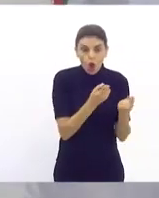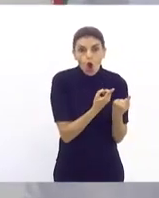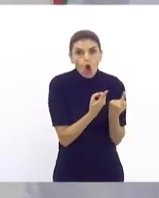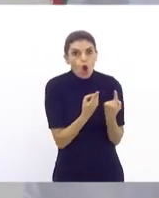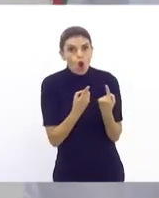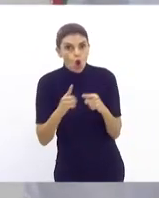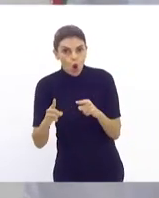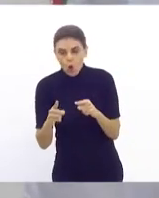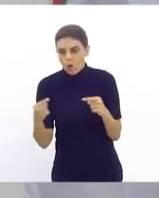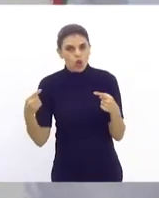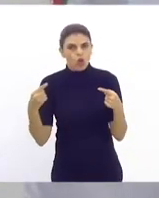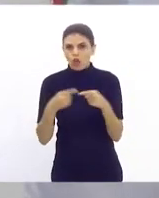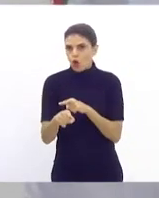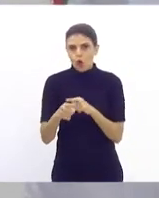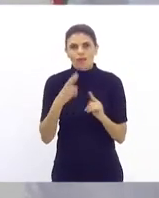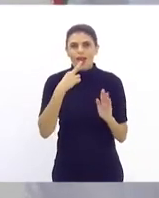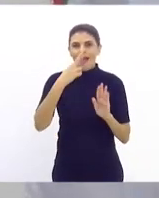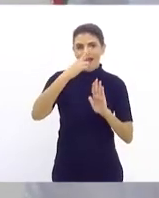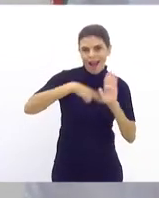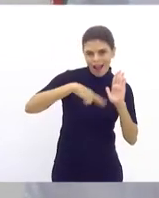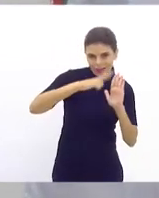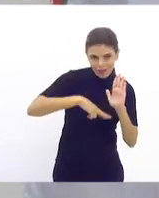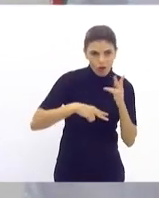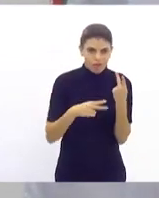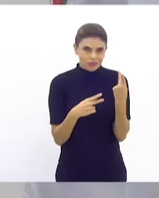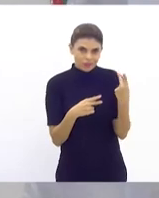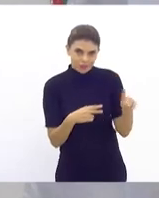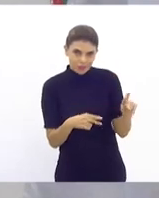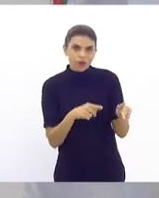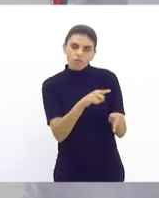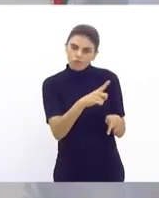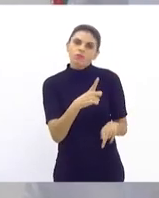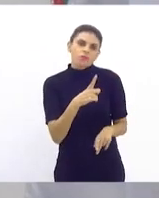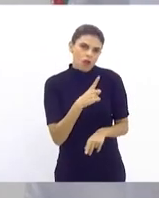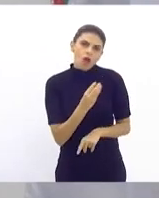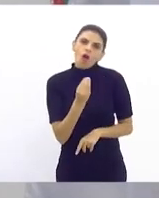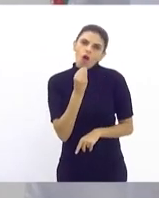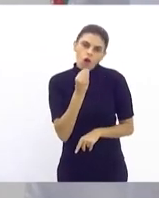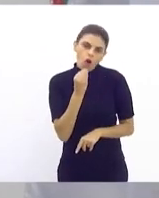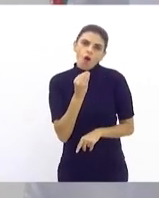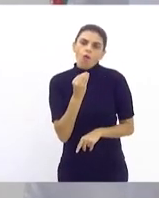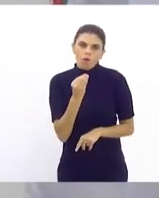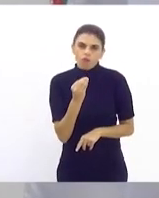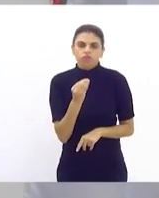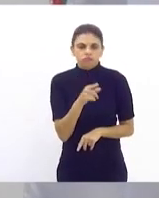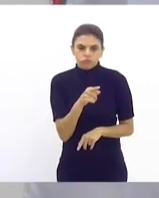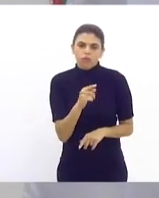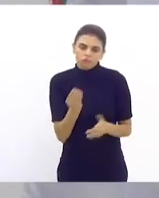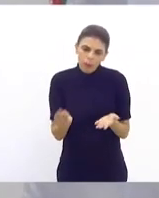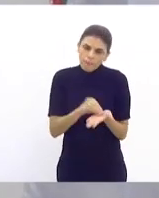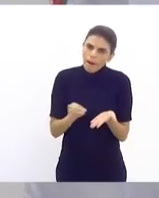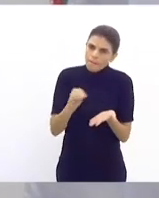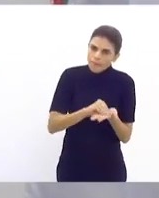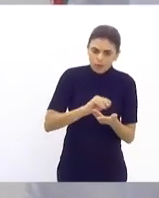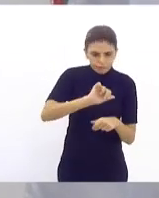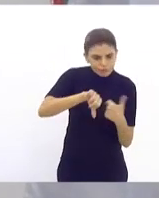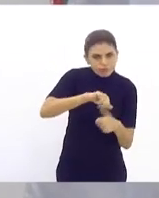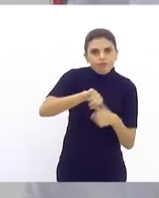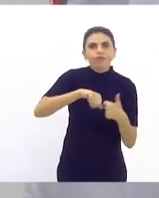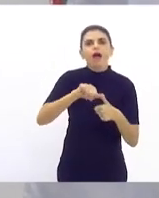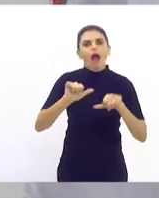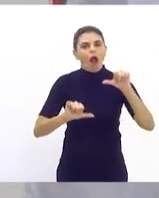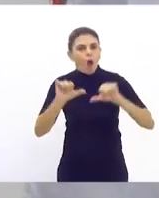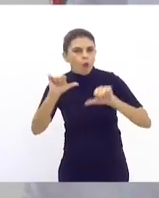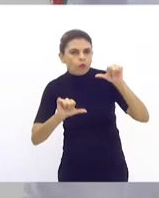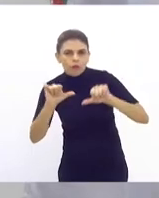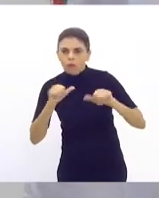né, em tese, o relatório de Vossa Excelência, uhum. Vossa Excelência tem, obviamente, o juízo de retratação, de alteração